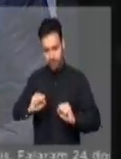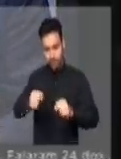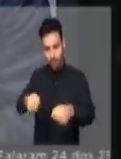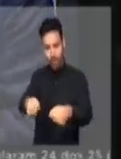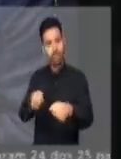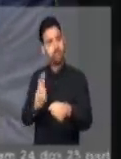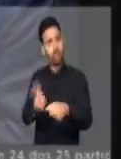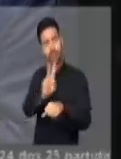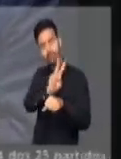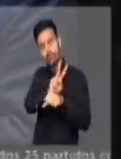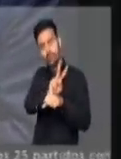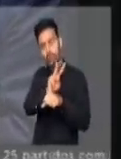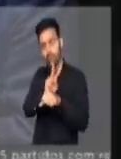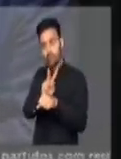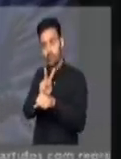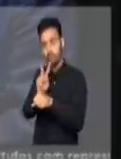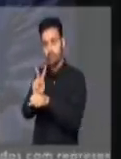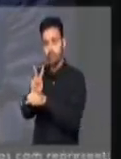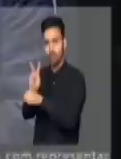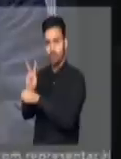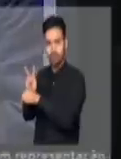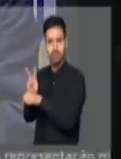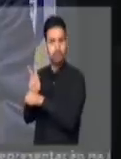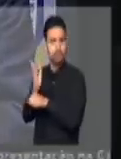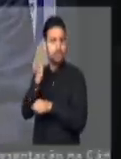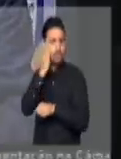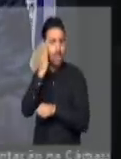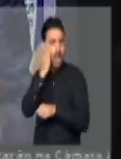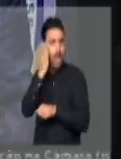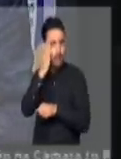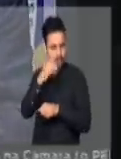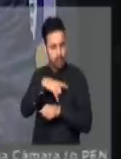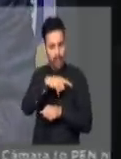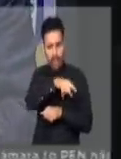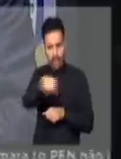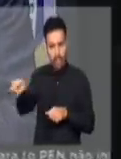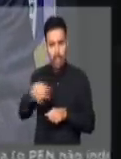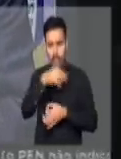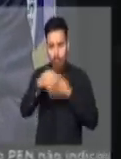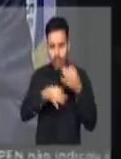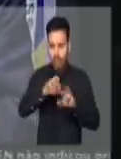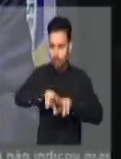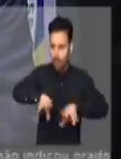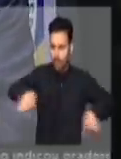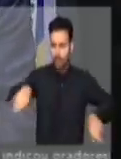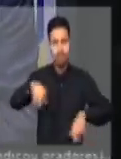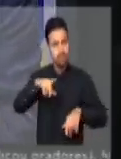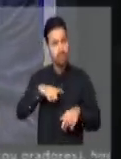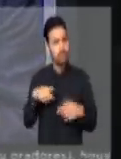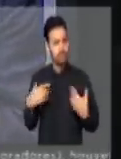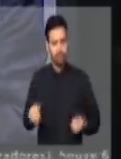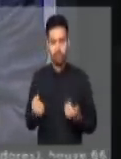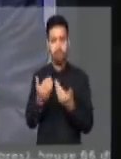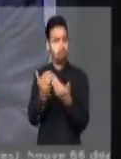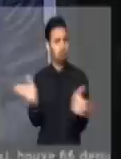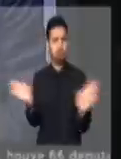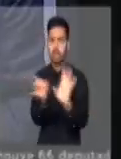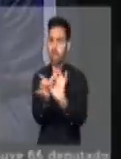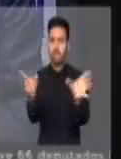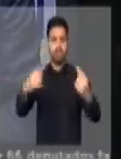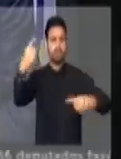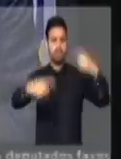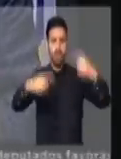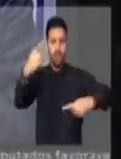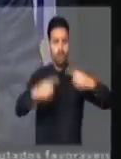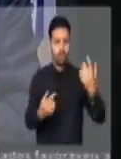a partir de um ambiente plural e, sobretudo, aberto a todas as situações de diálogo, sem preconceitos e